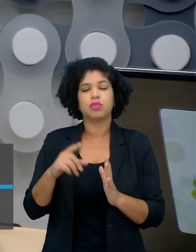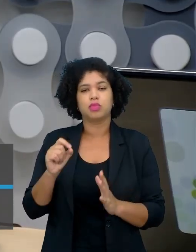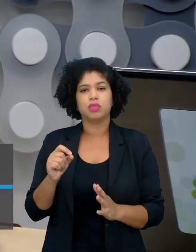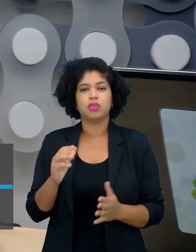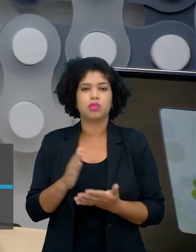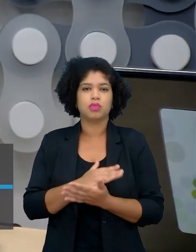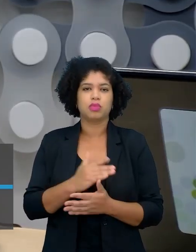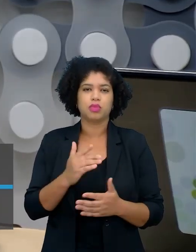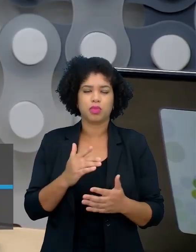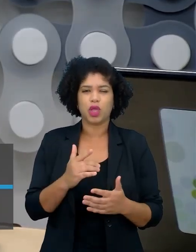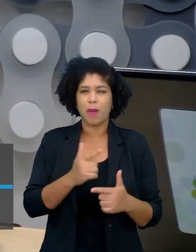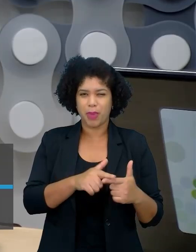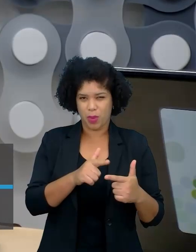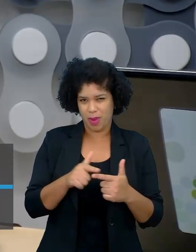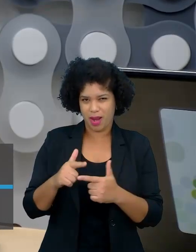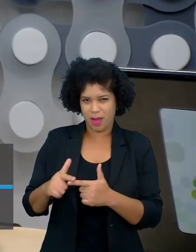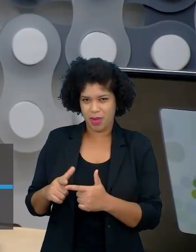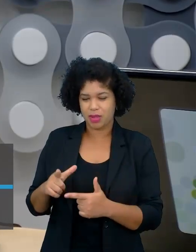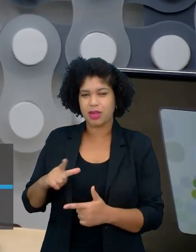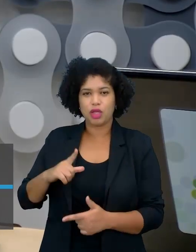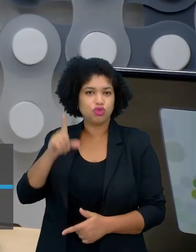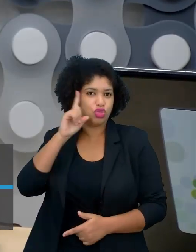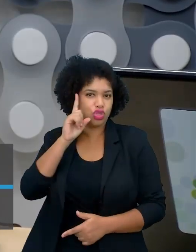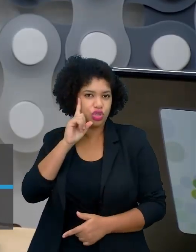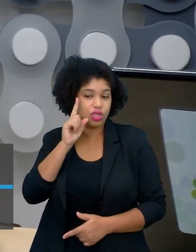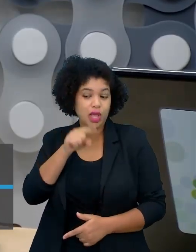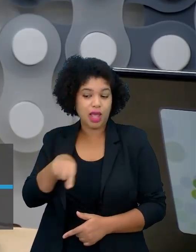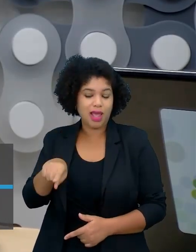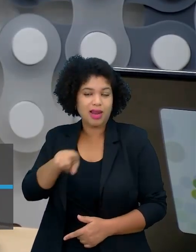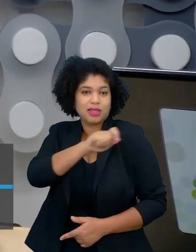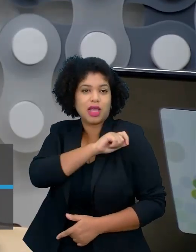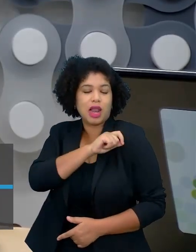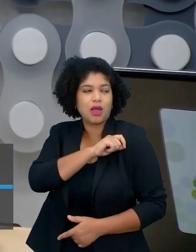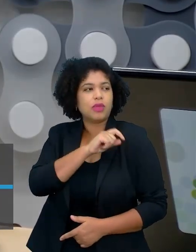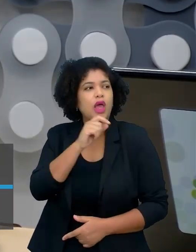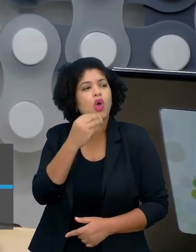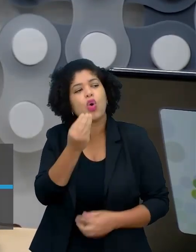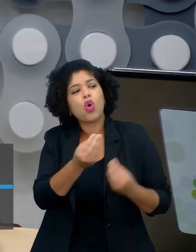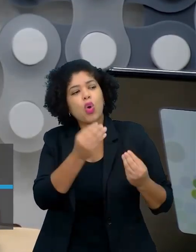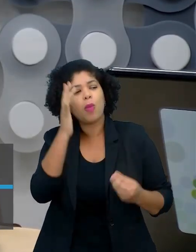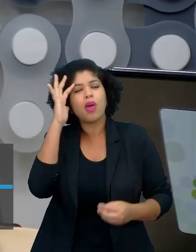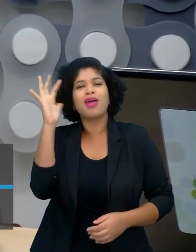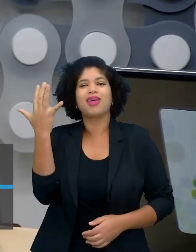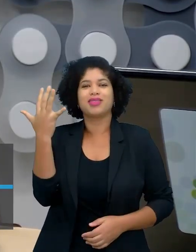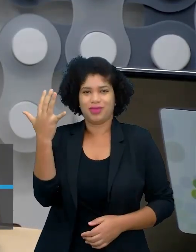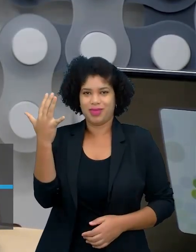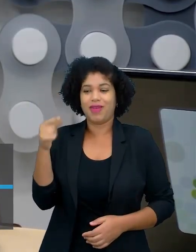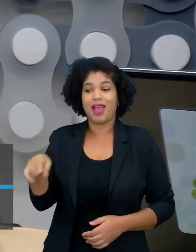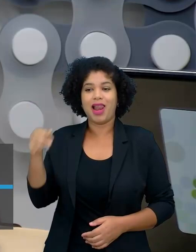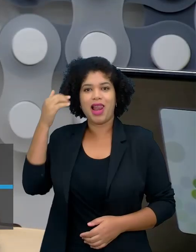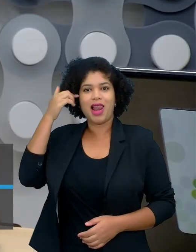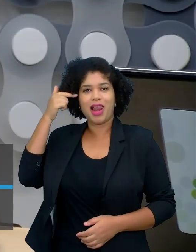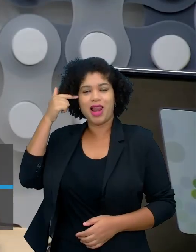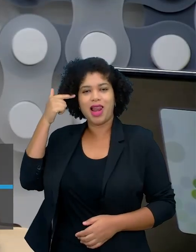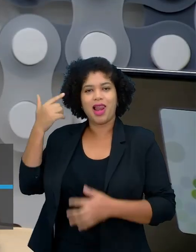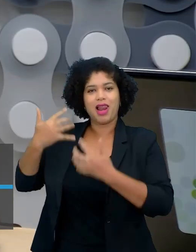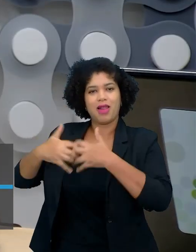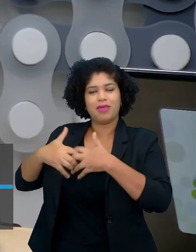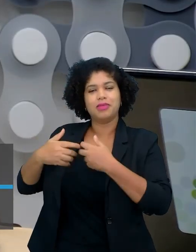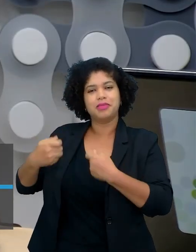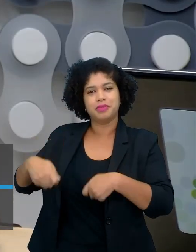os alunos eles vão solucionar problemas reais, baseado no seu próprio cotidiano. Então, tivemos